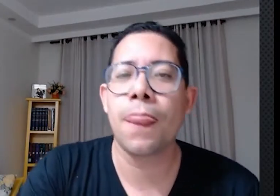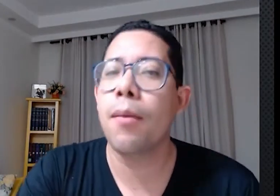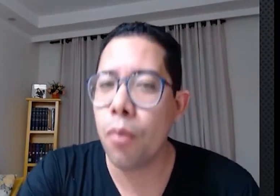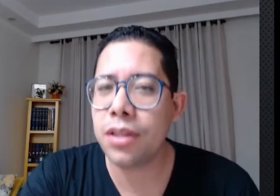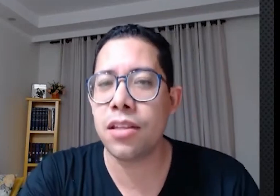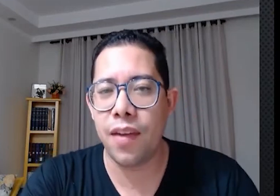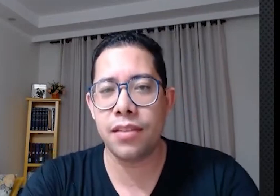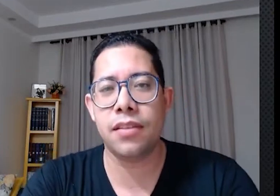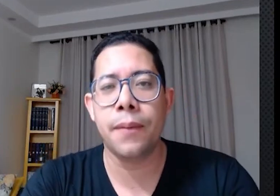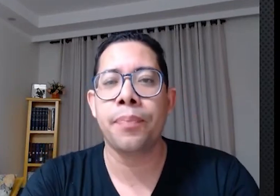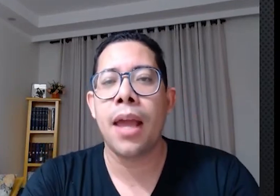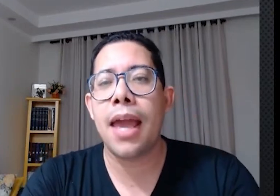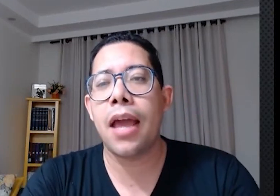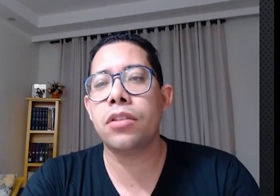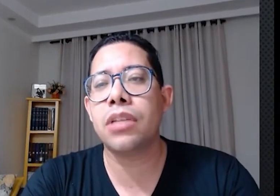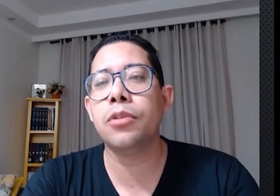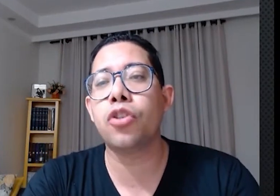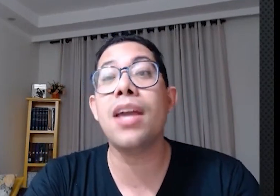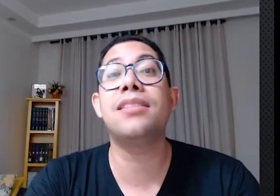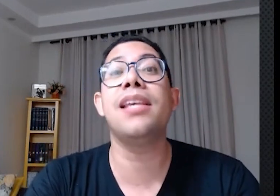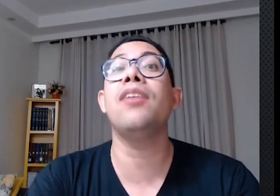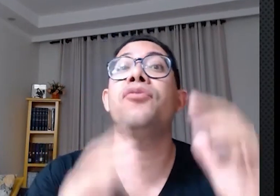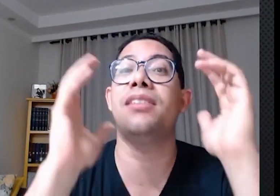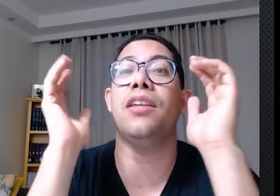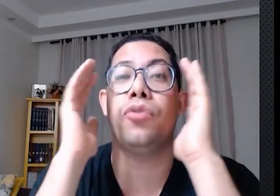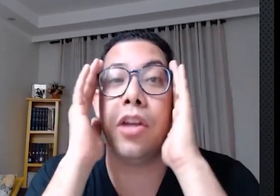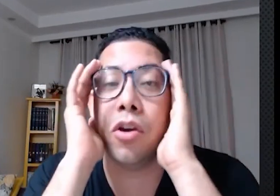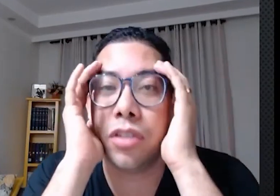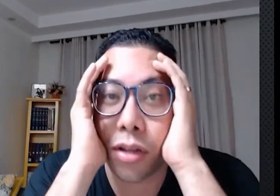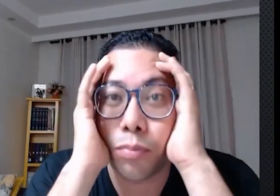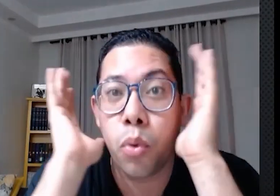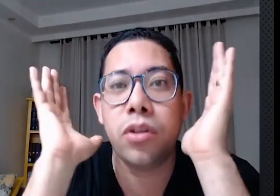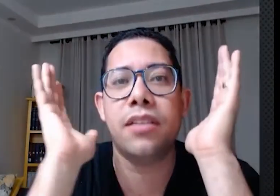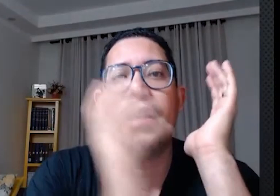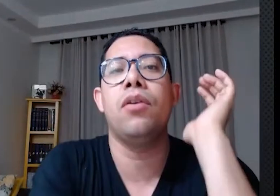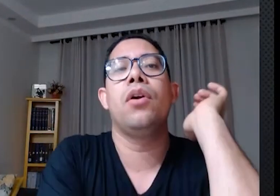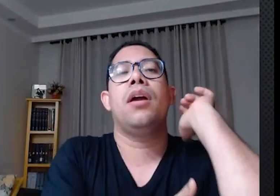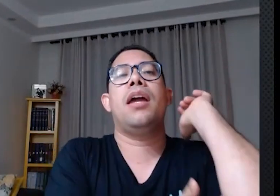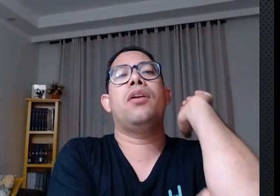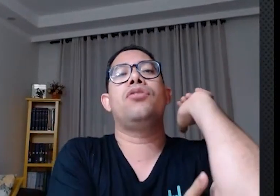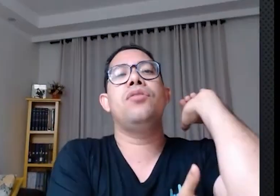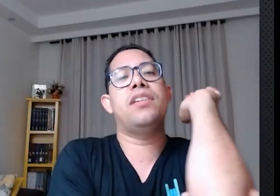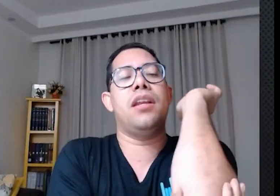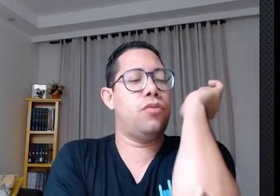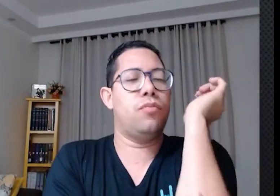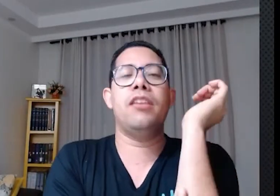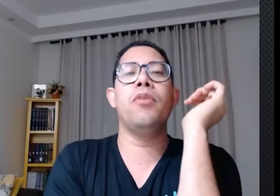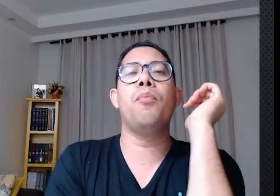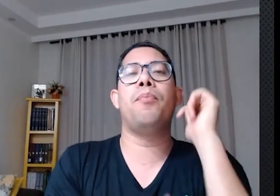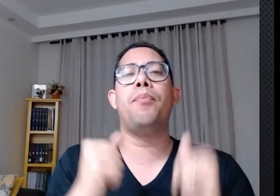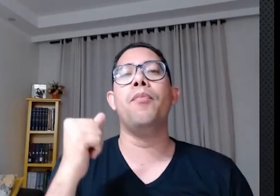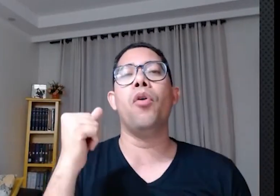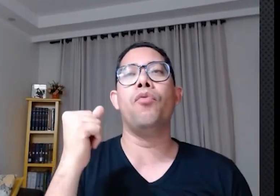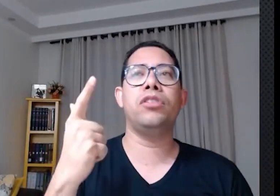acontece? Muitas vezes nós ficamos com receio de fazer isso. Muito receio que eu tive de fazer isso.